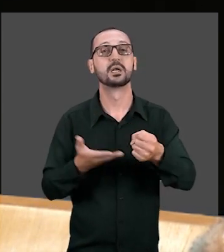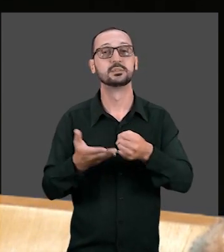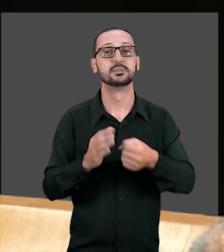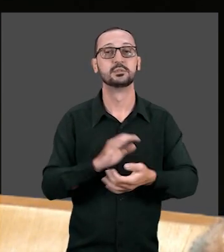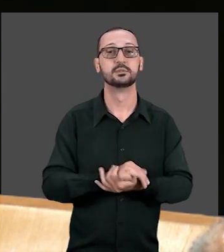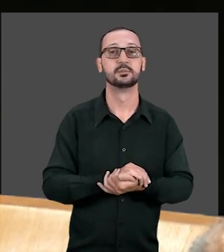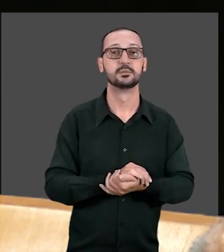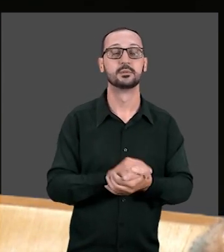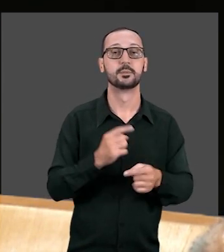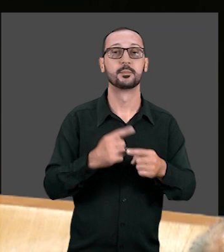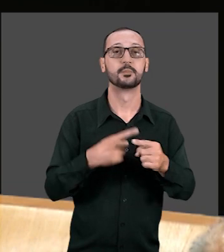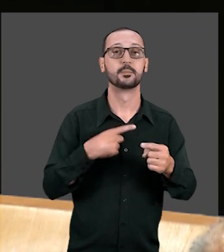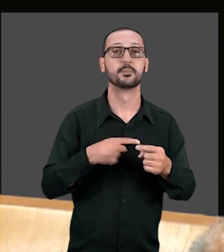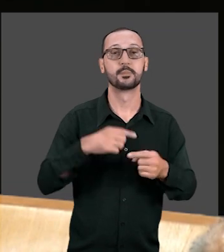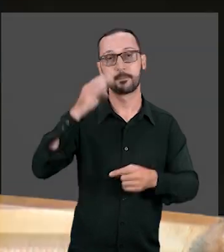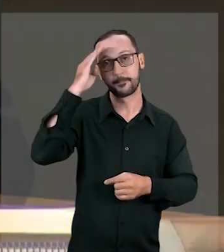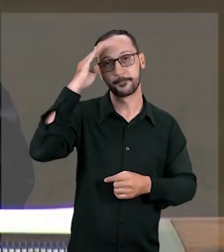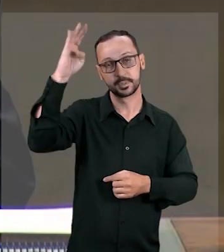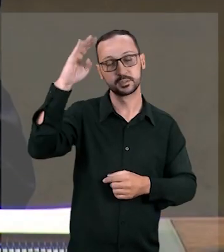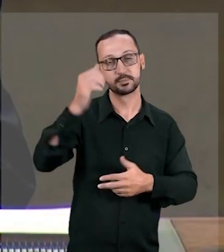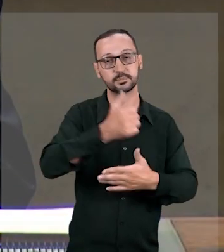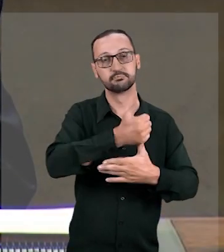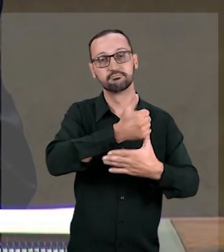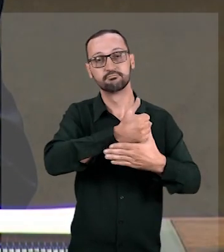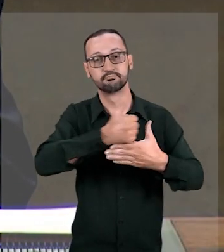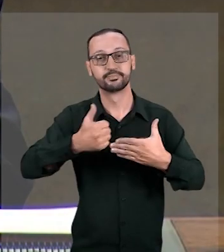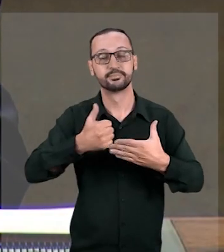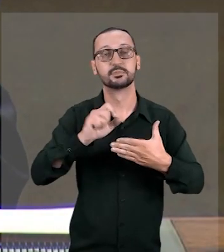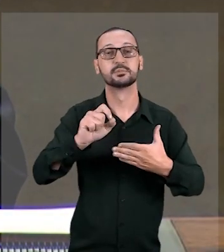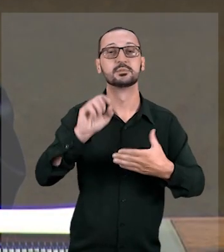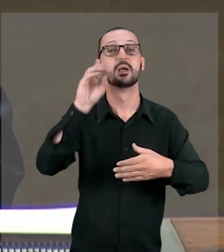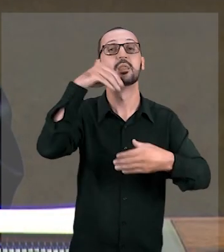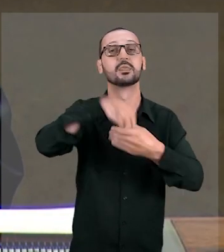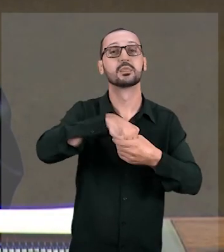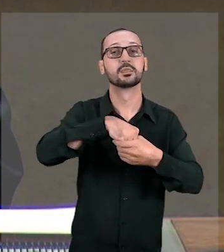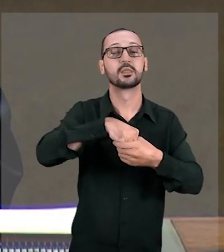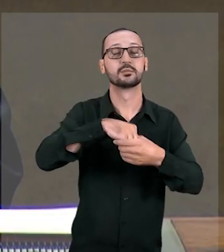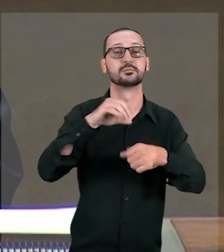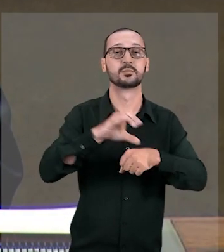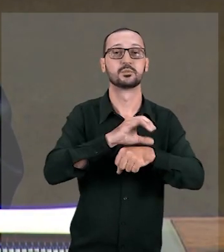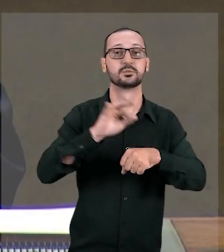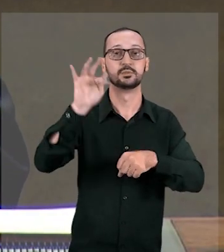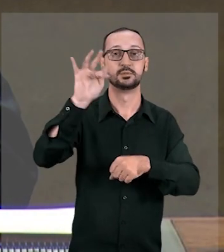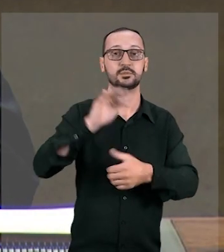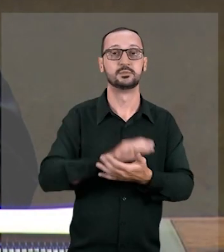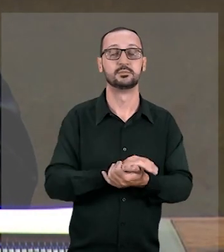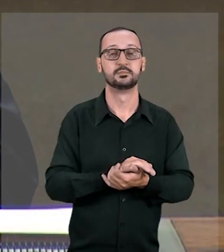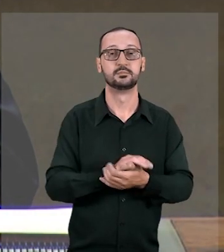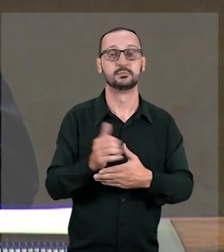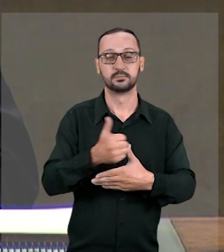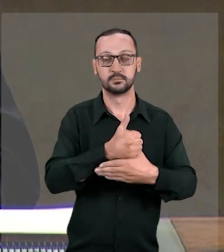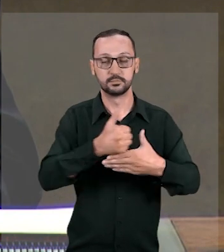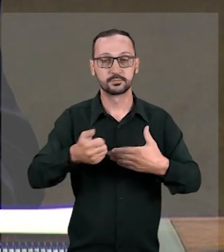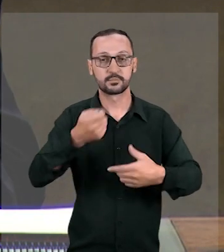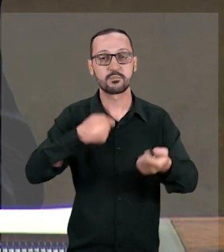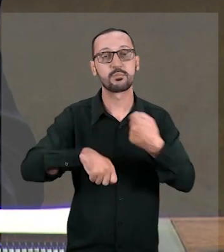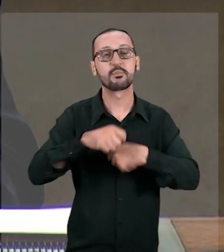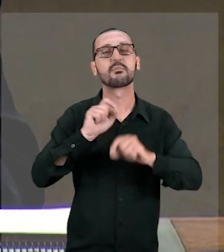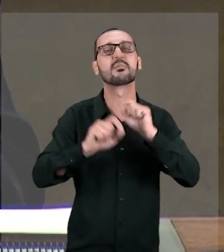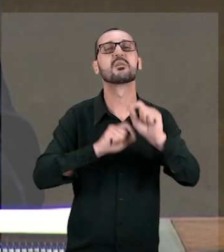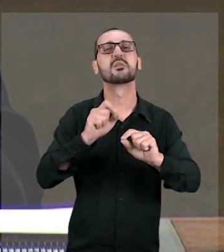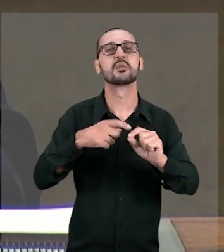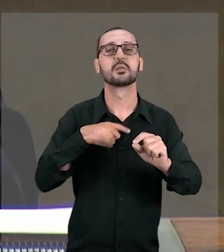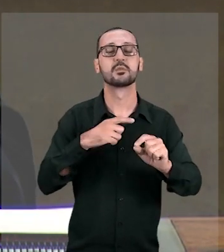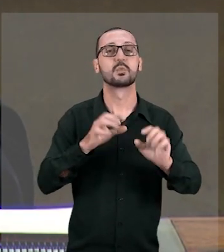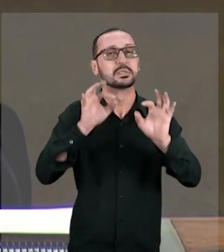isso? Com base no princípio da moralidade administrativa que está inserido na Constituição. Moralidade administrativa significa